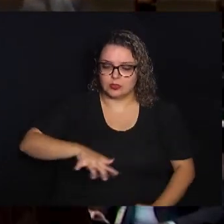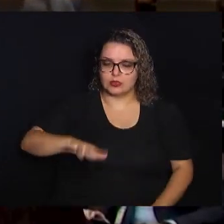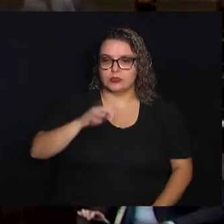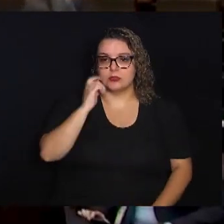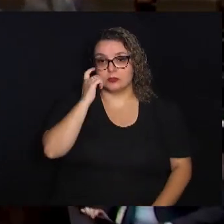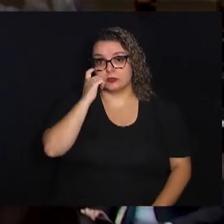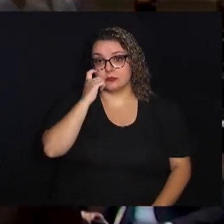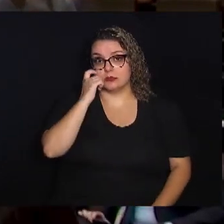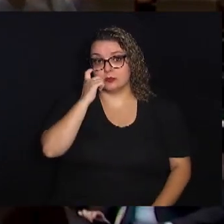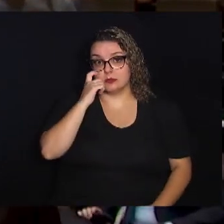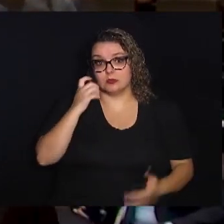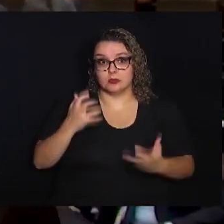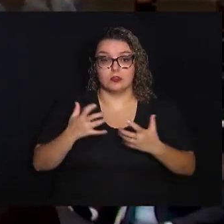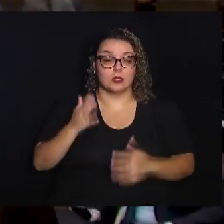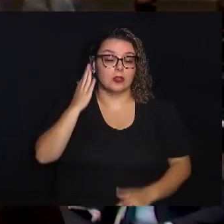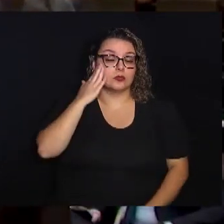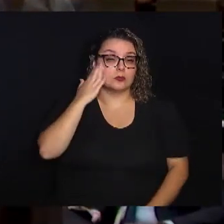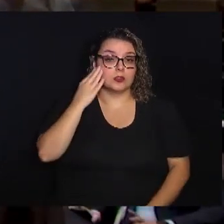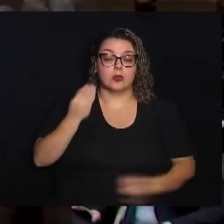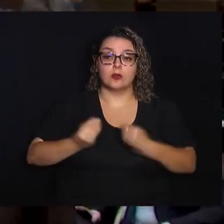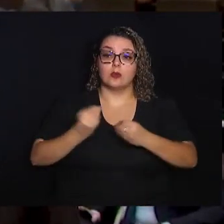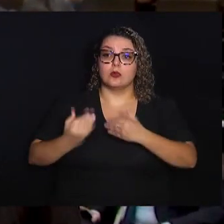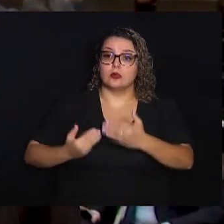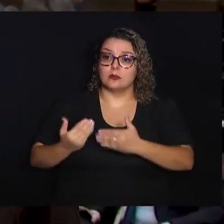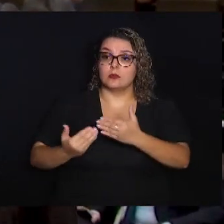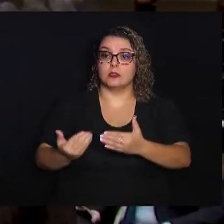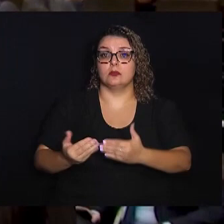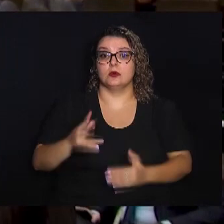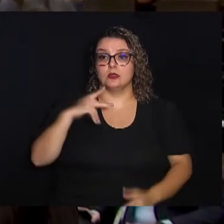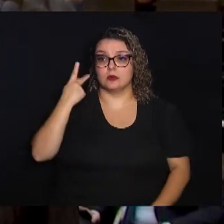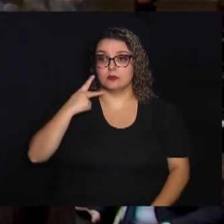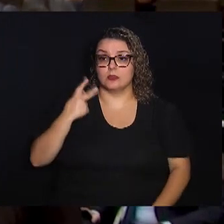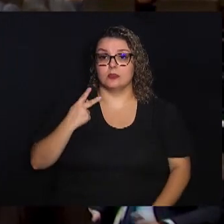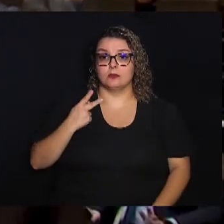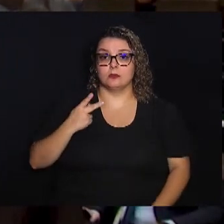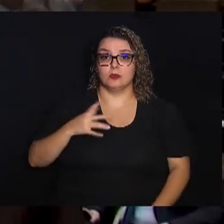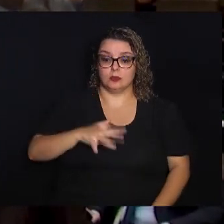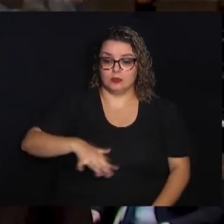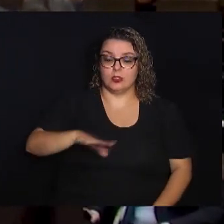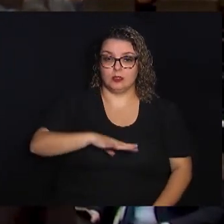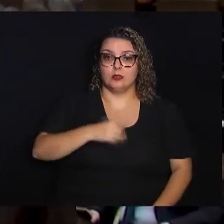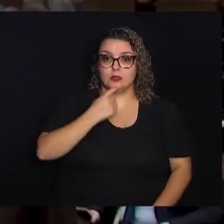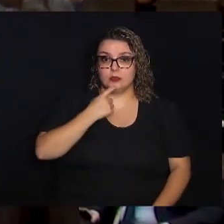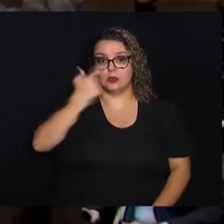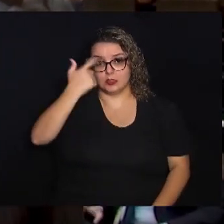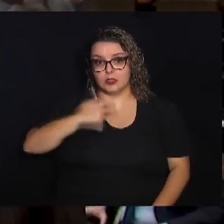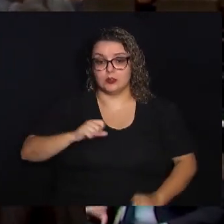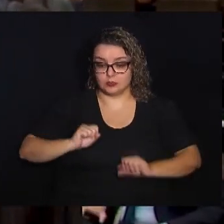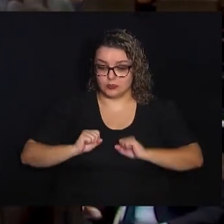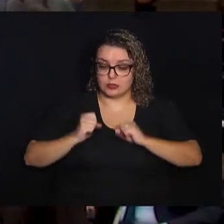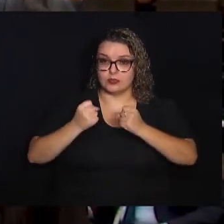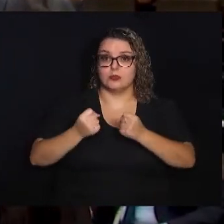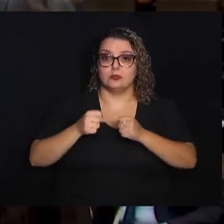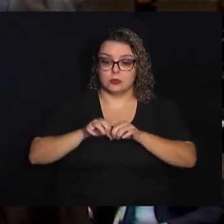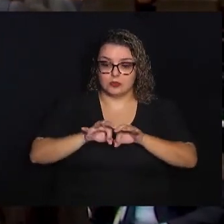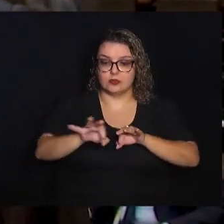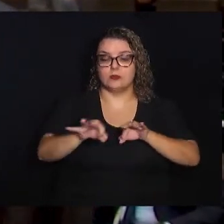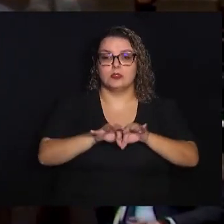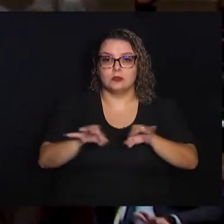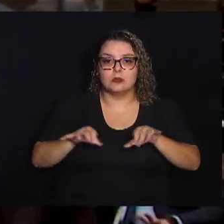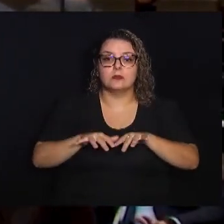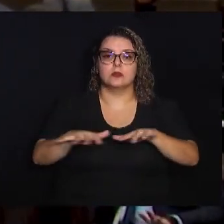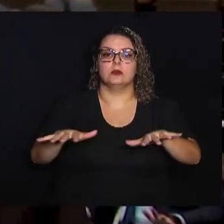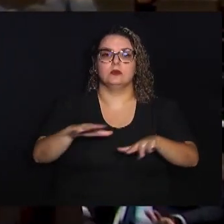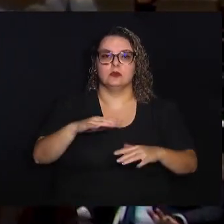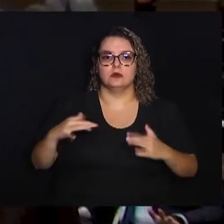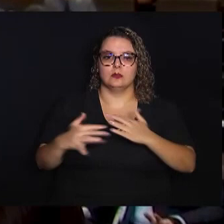eu quero saber como que está o andamento dessa política a nível de Campinas. Eu sou um dos defensores da expansão urbana. Eu acho